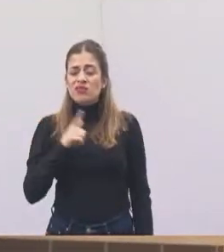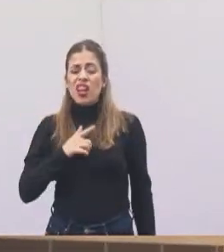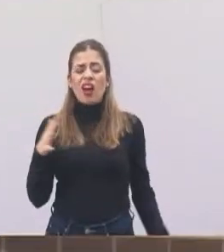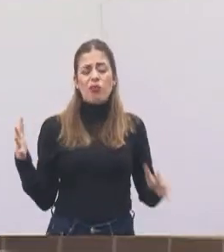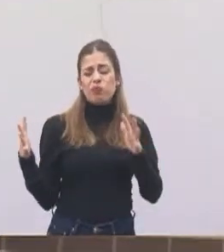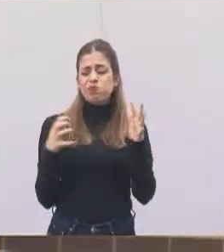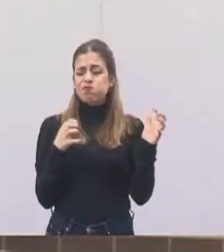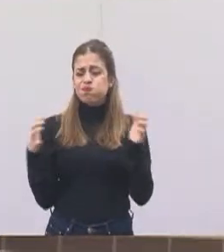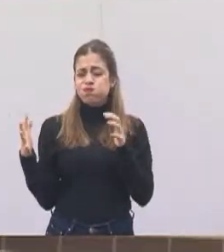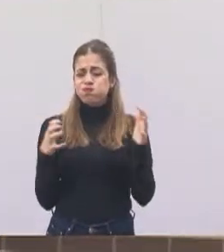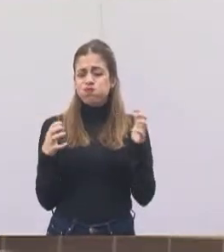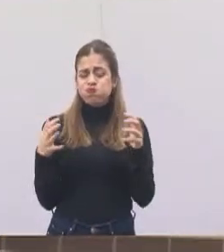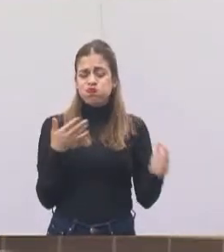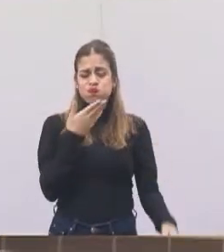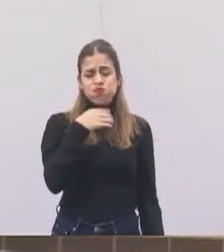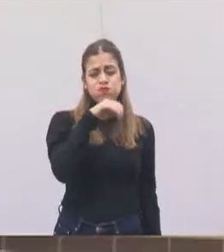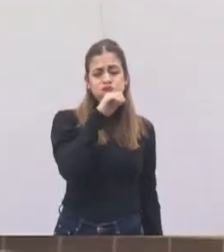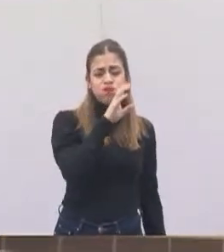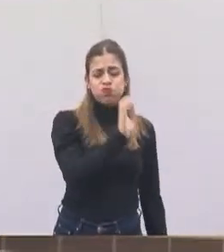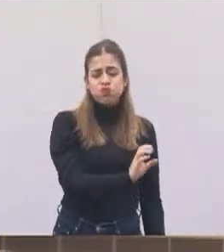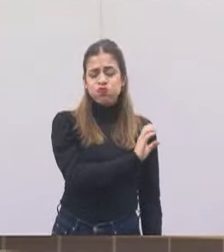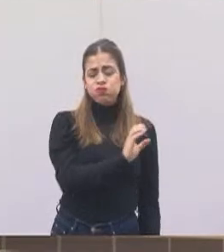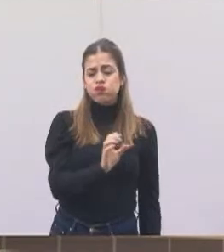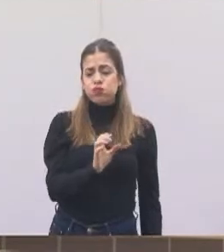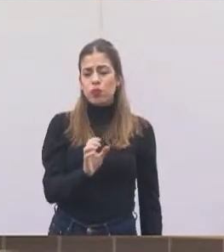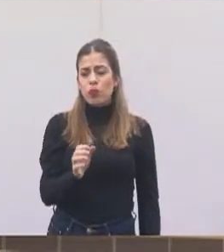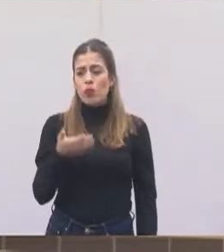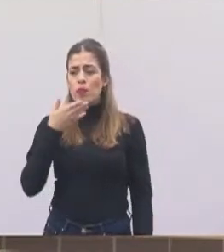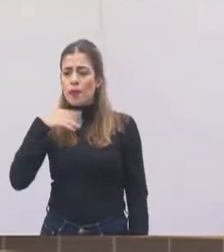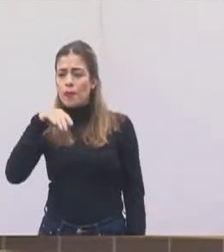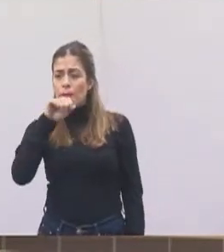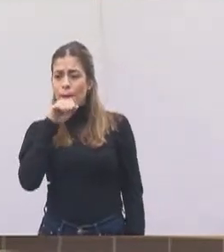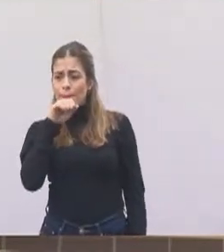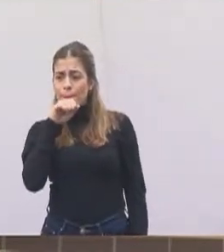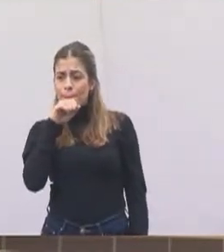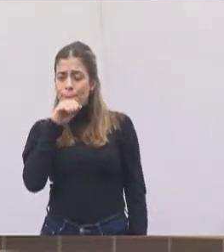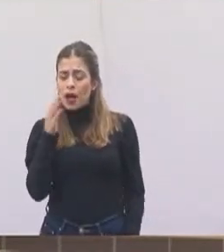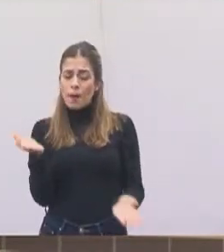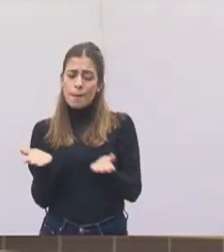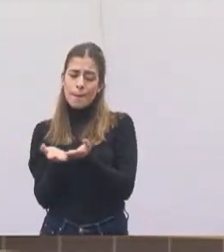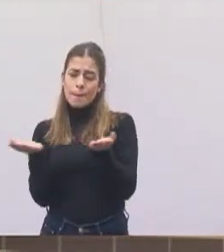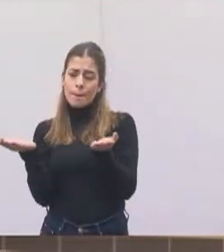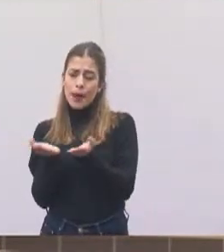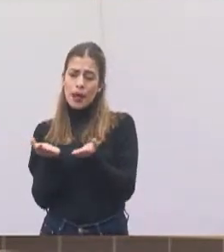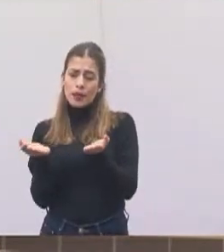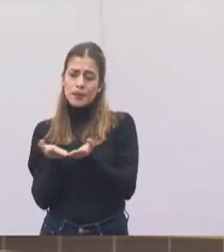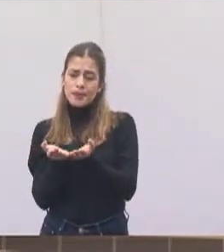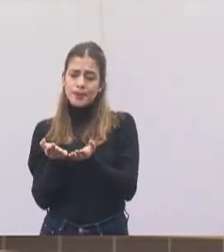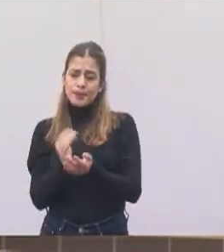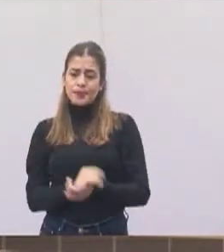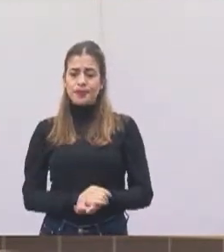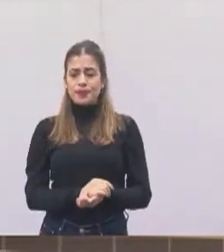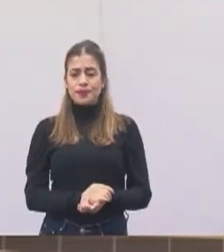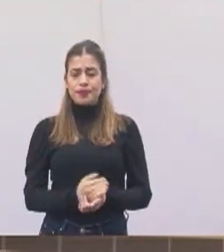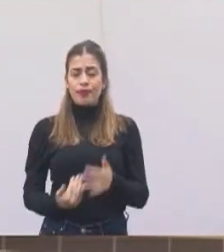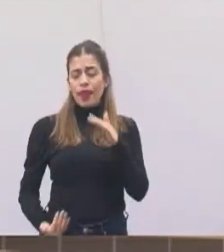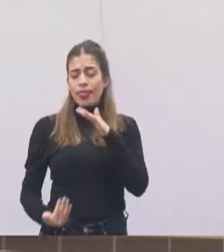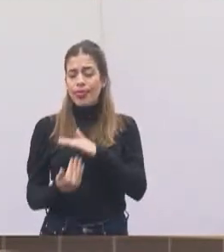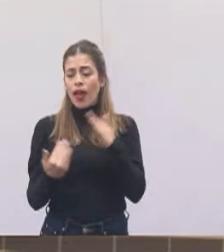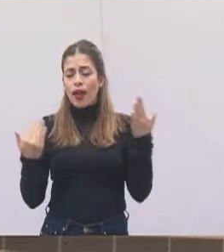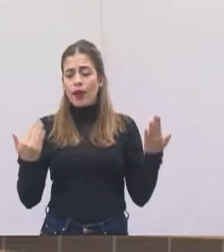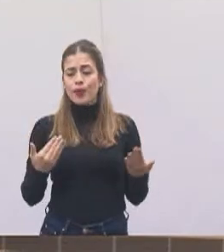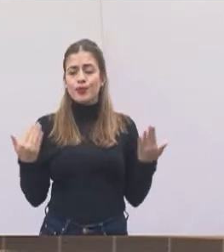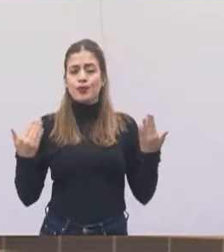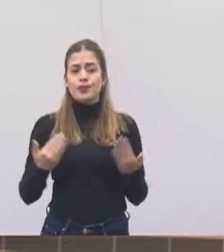brigas entre pai católico e pai evangélico, até hoje. Fui questionado na